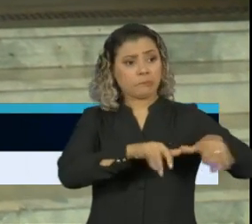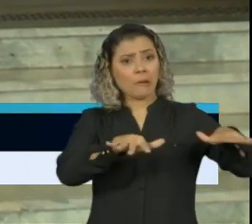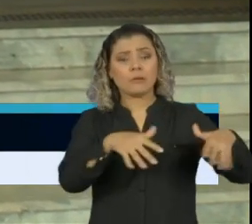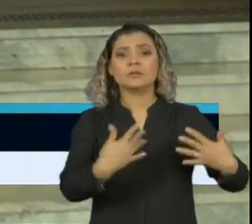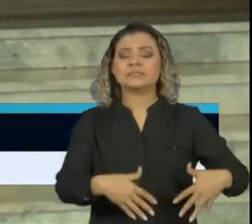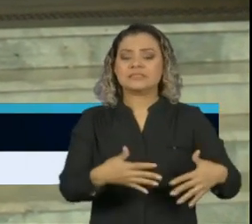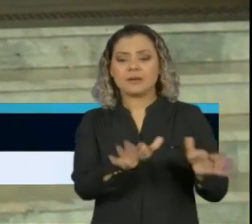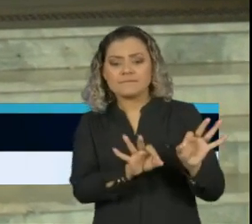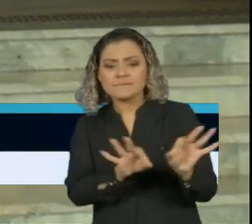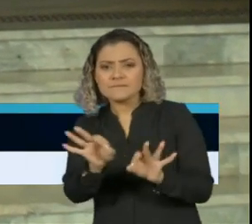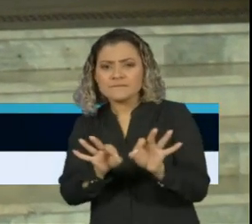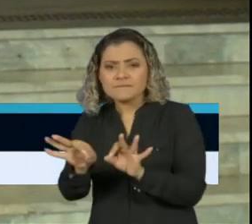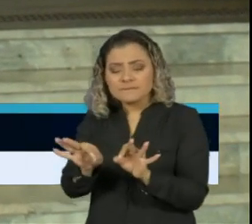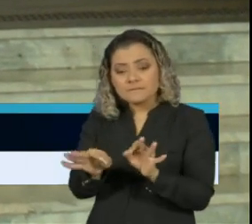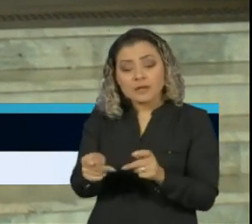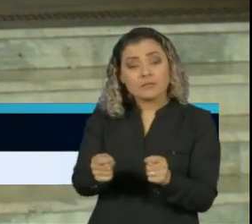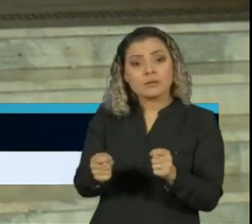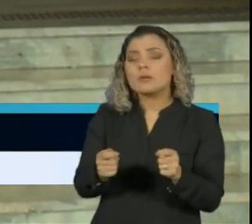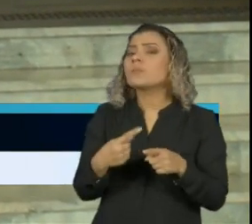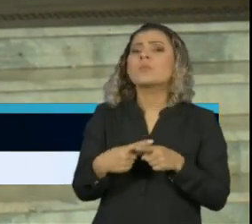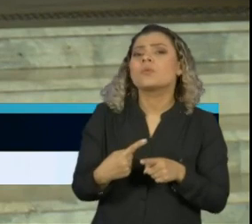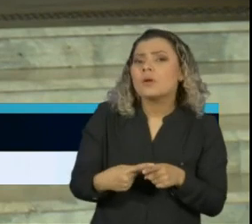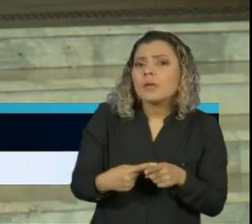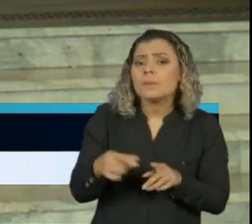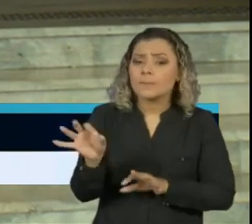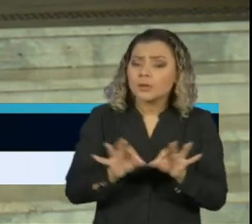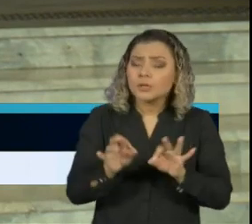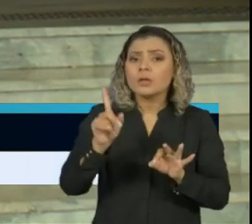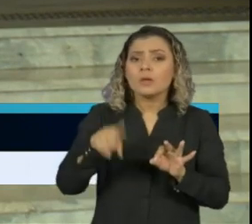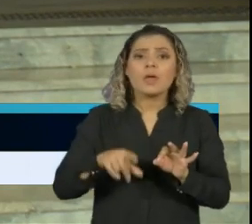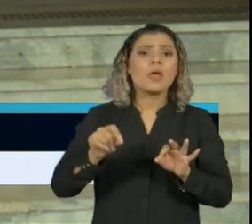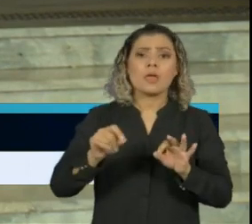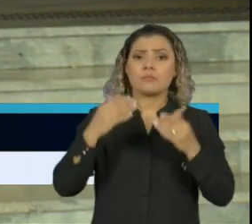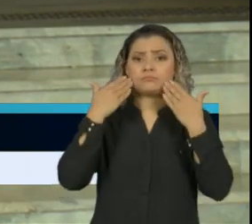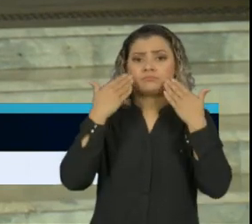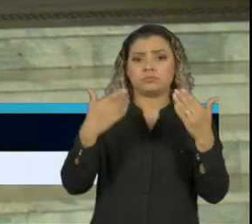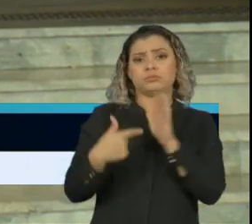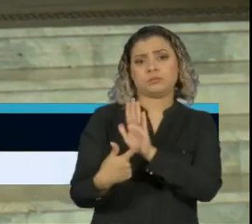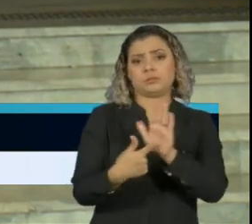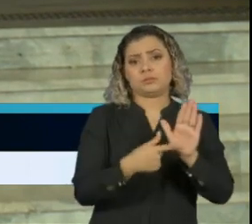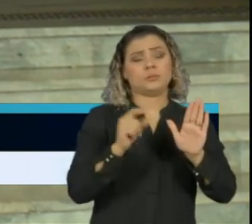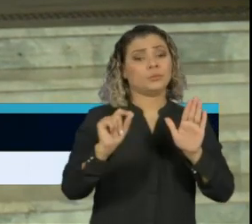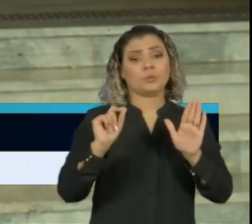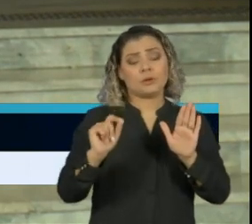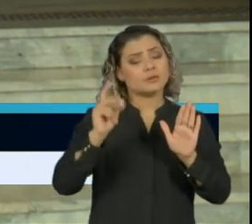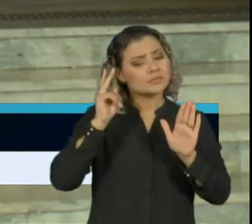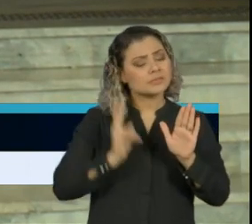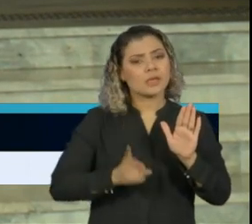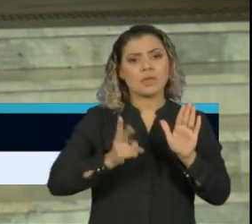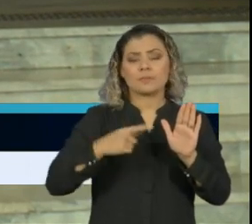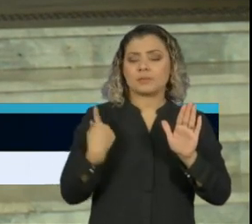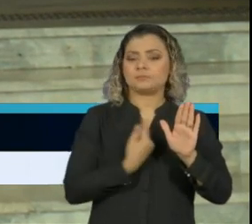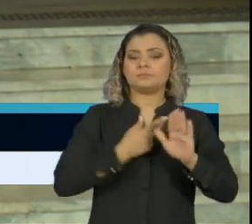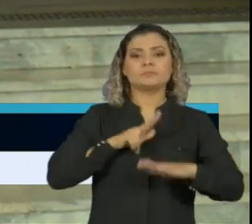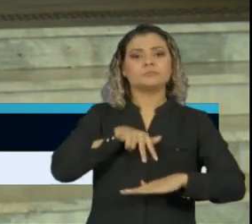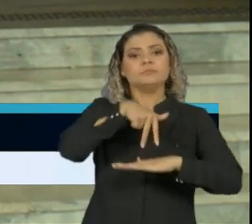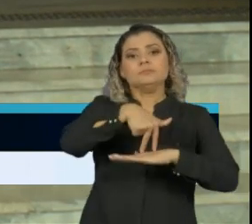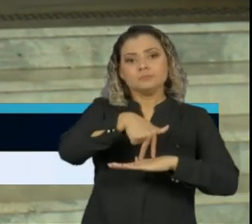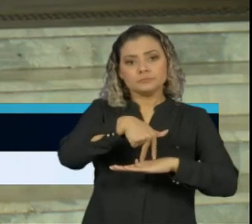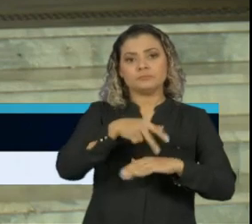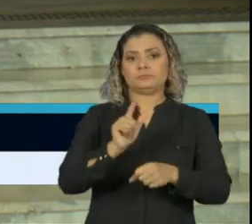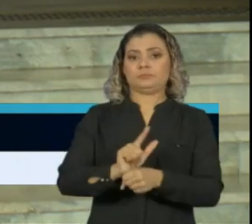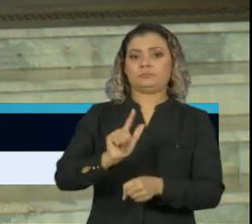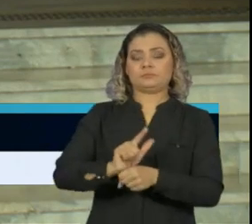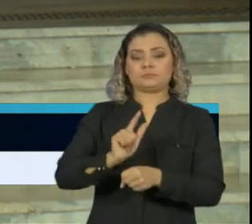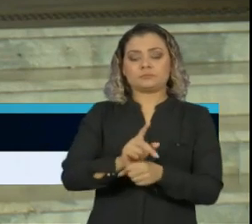plano, ele é implementado em circunstâncias muito claras e assim será a posição de sugestão